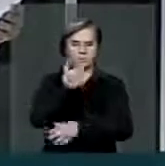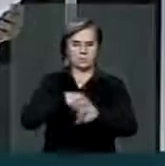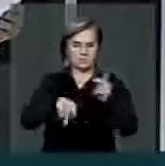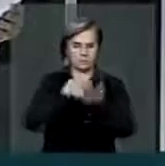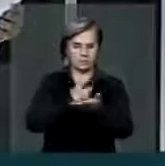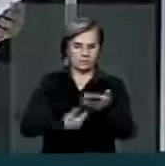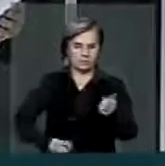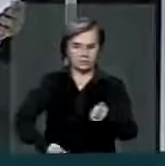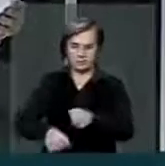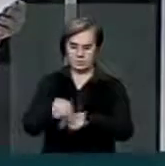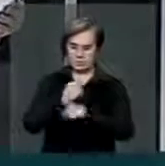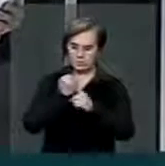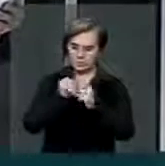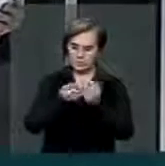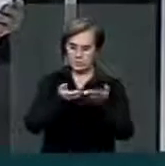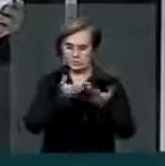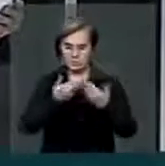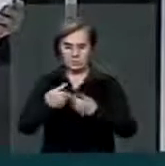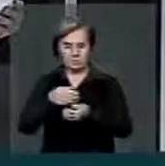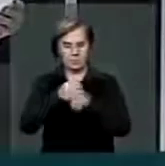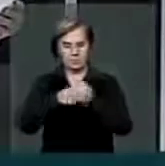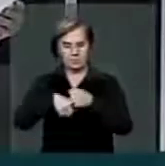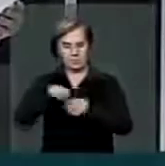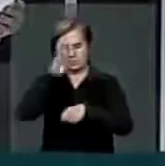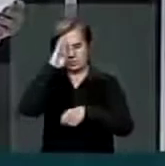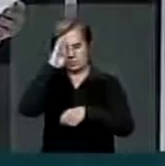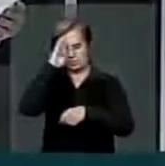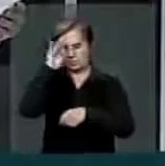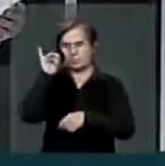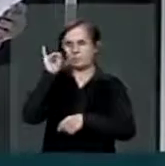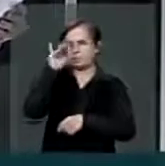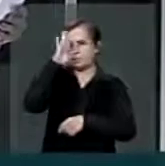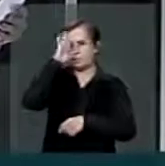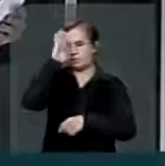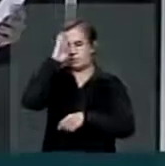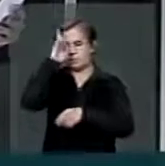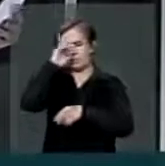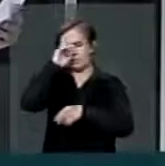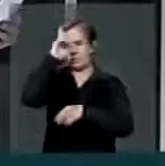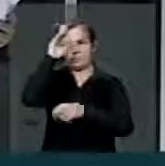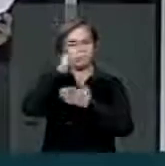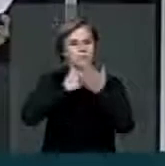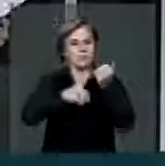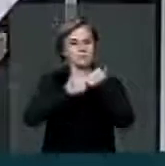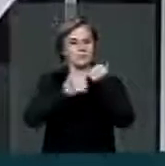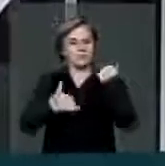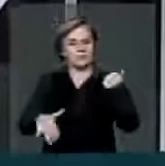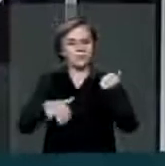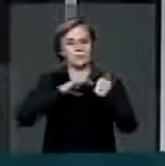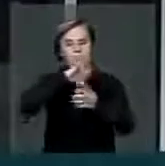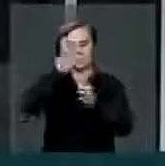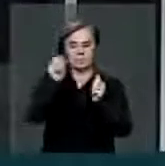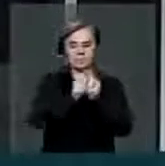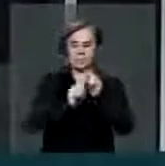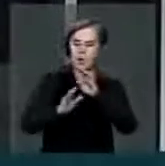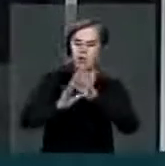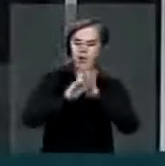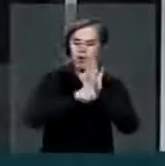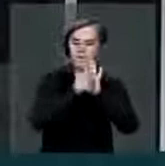e sociedades de economia mista e comandantes das Forças Armadas serão enquadrados por peculato